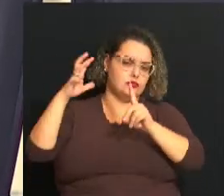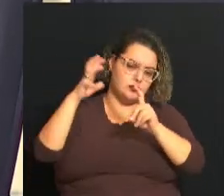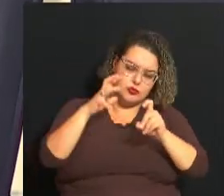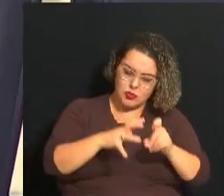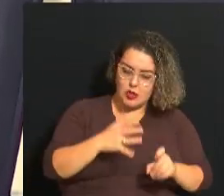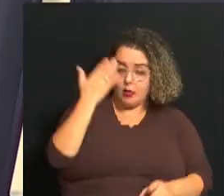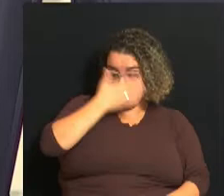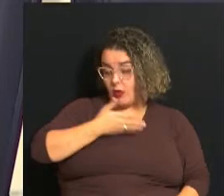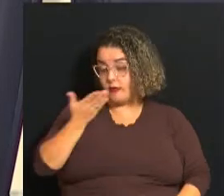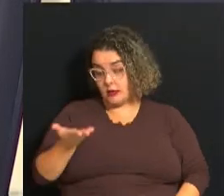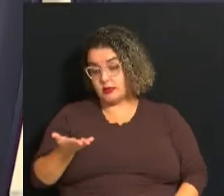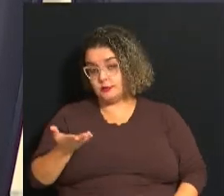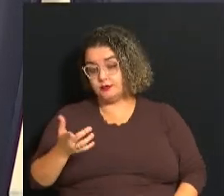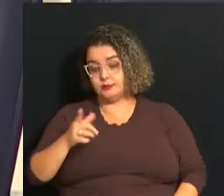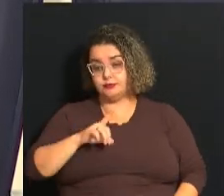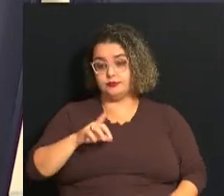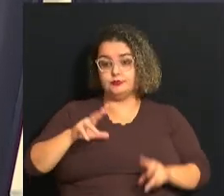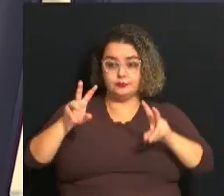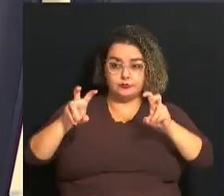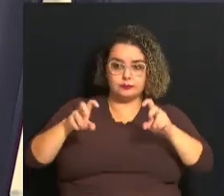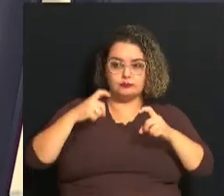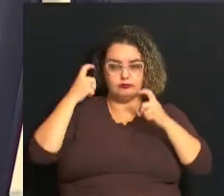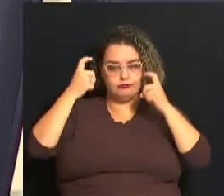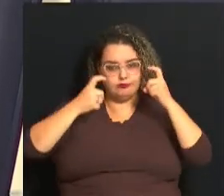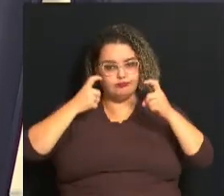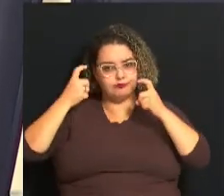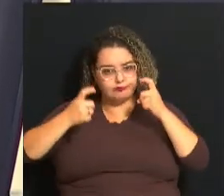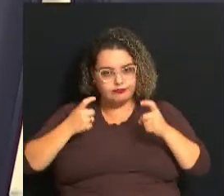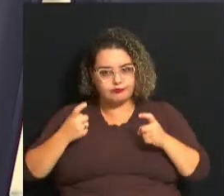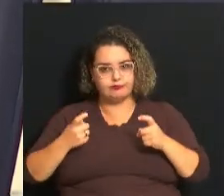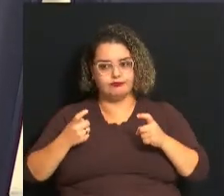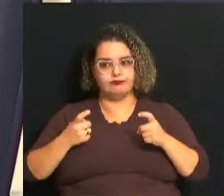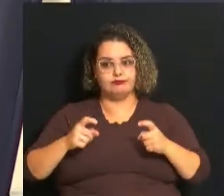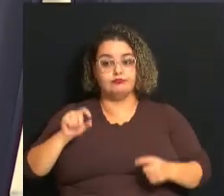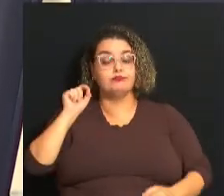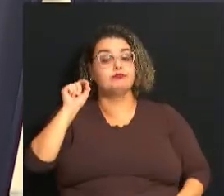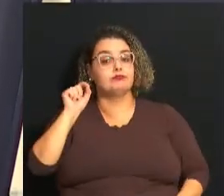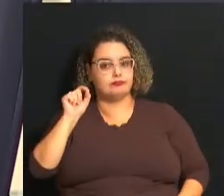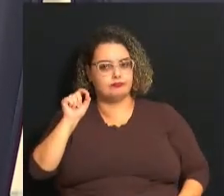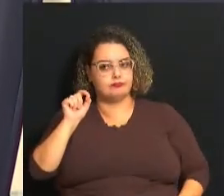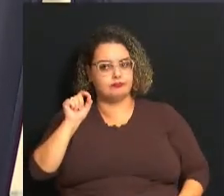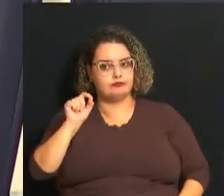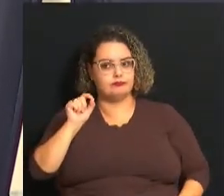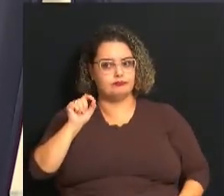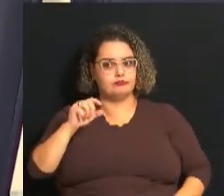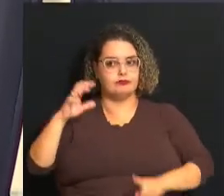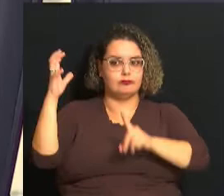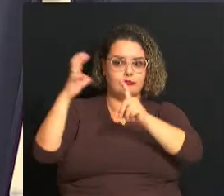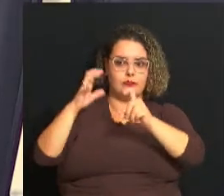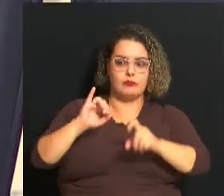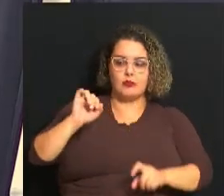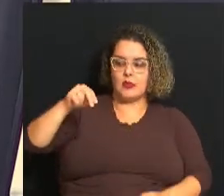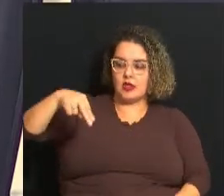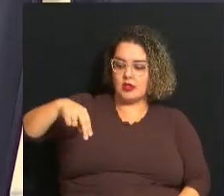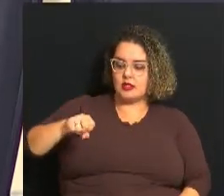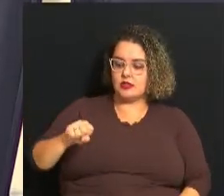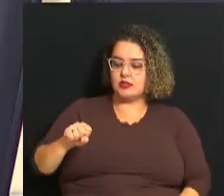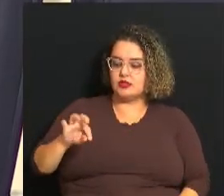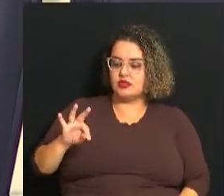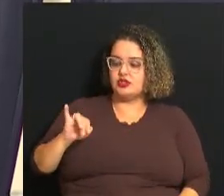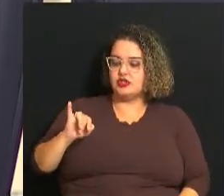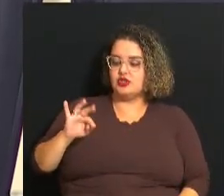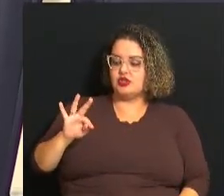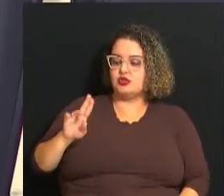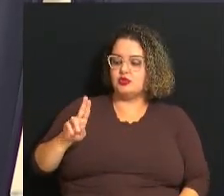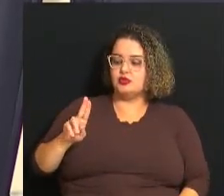comprovados mas tem uma questão e tá me preocupando muito que é a questão do assédio institucional organizacional coletivo